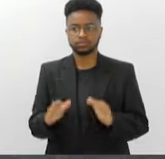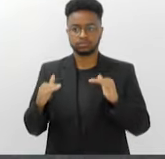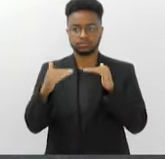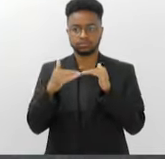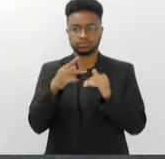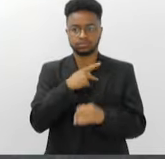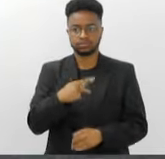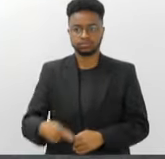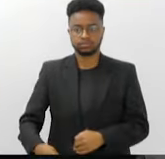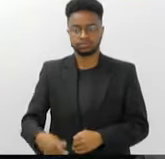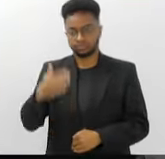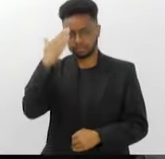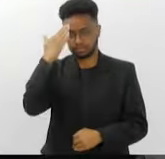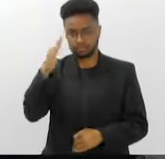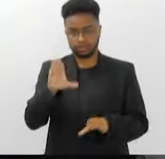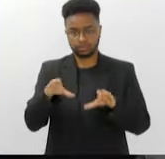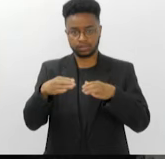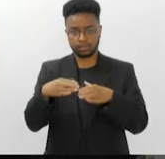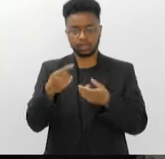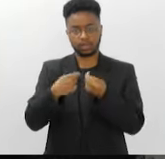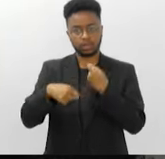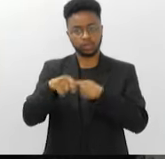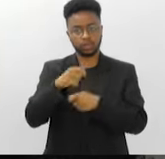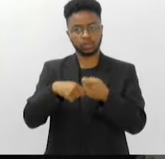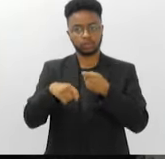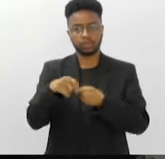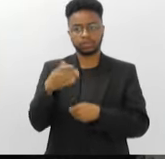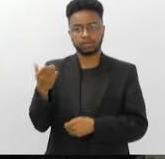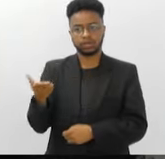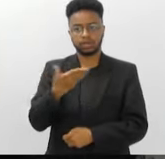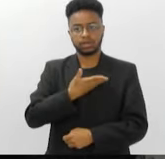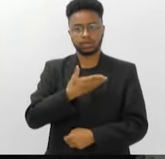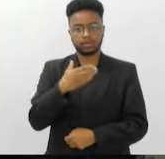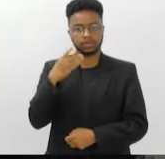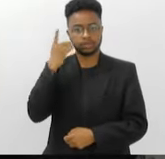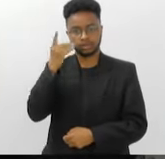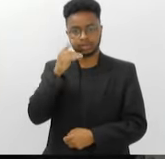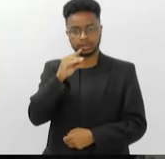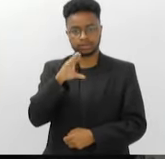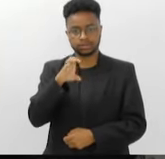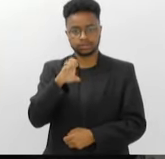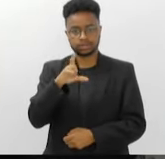Favorável, presidente. Muito obrigado. Pela Comissão de Economia, querida amiga deputada Célia Jordão.